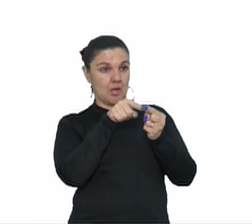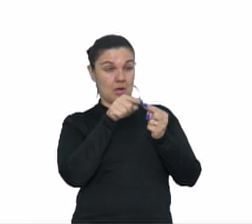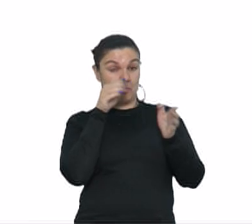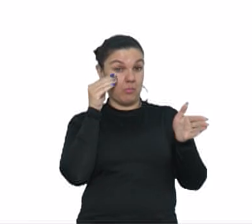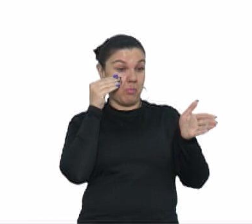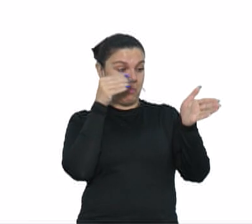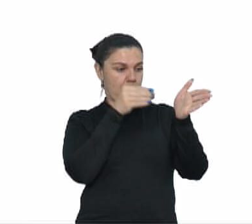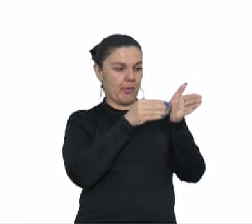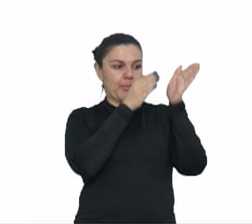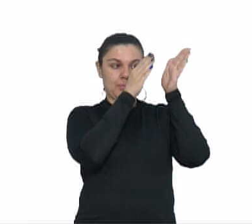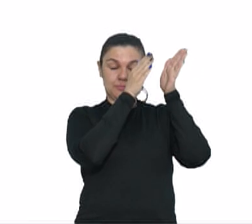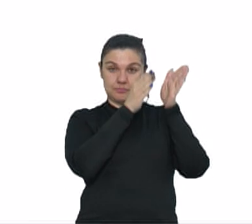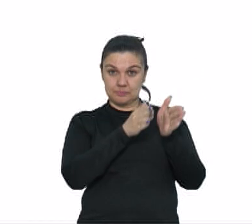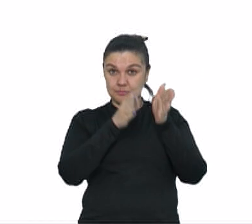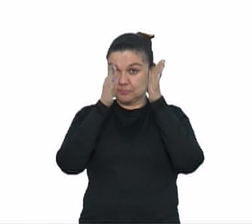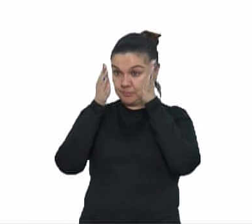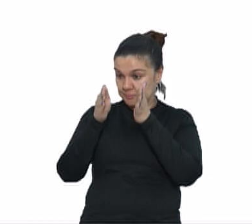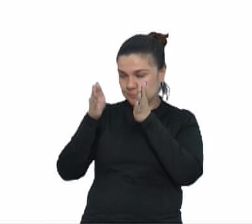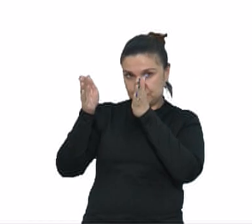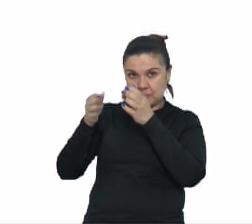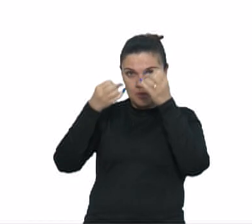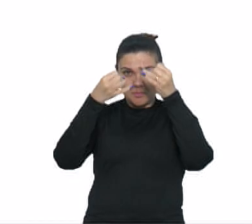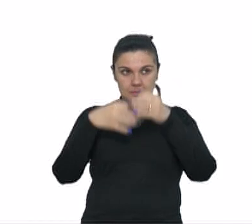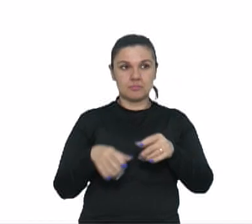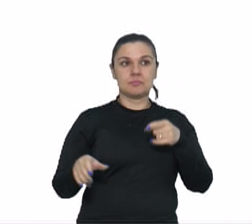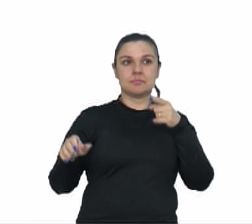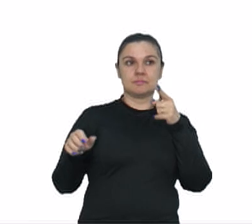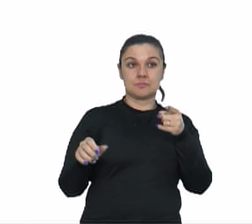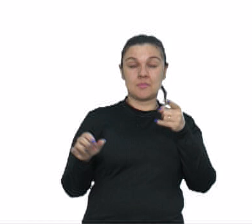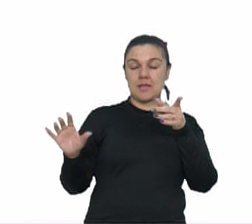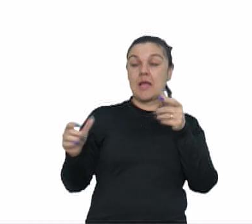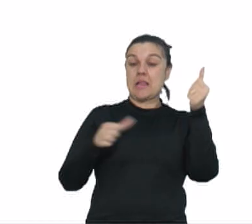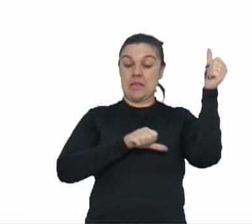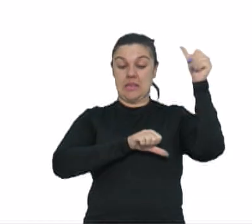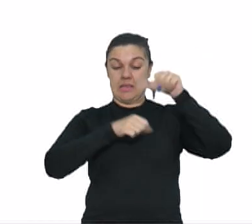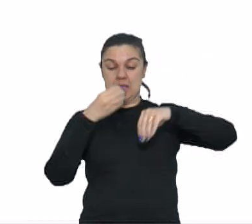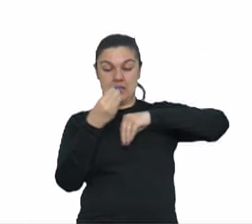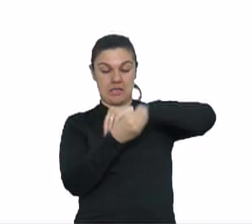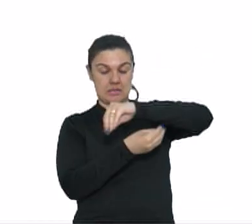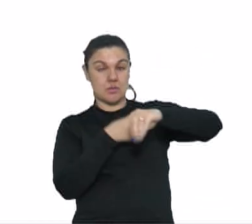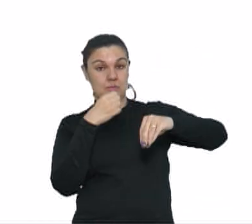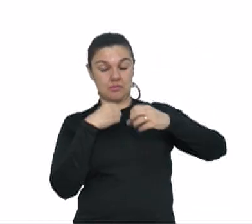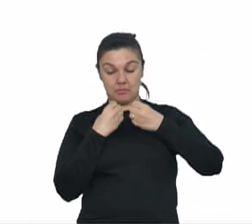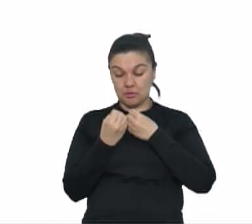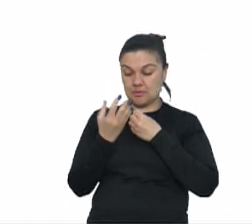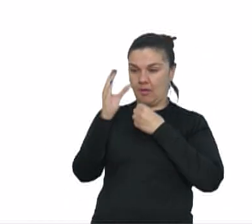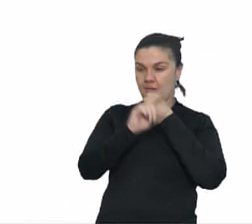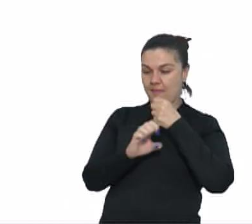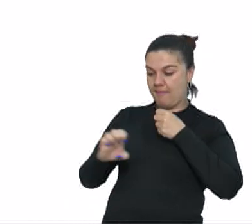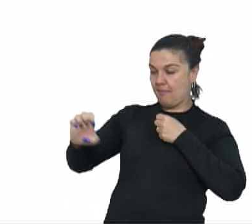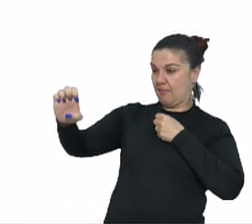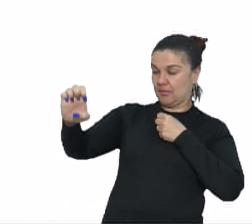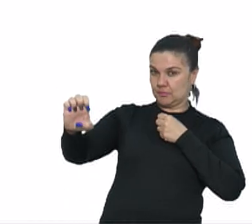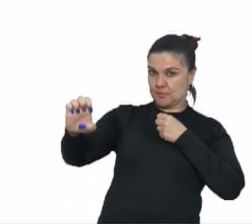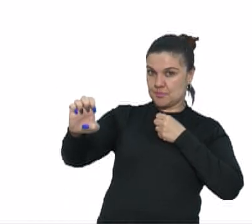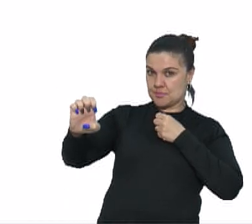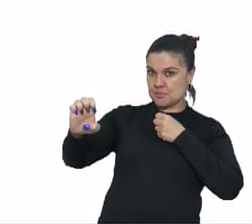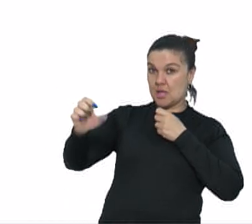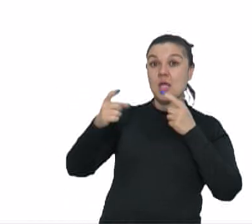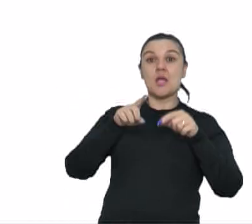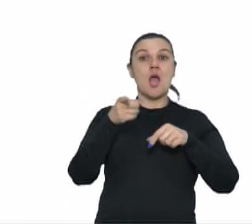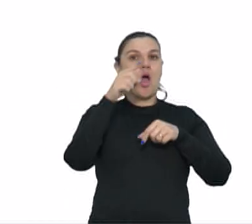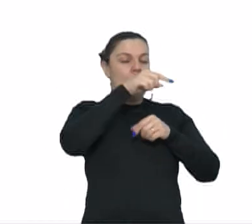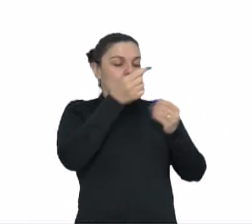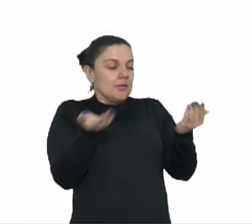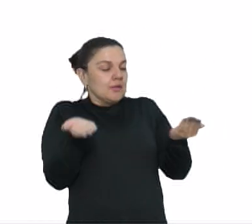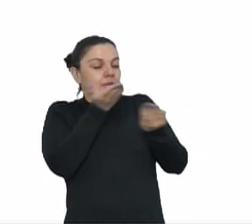seja, na ordem que eu estou falando, o nome da ligação química, em que ocorre doação de elétrons, e a que ocorre